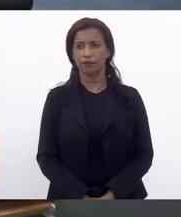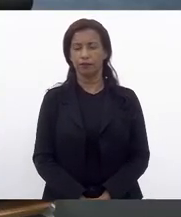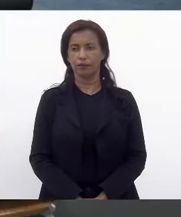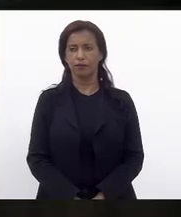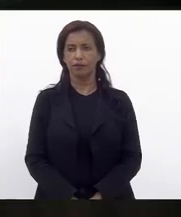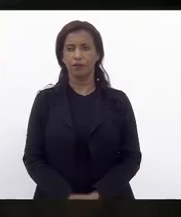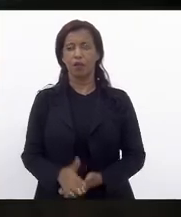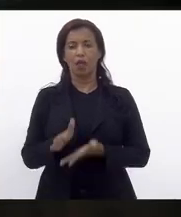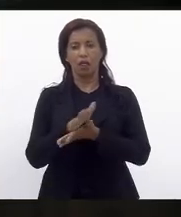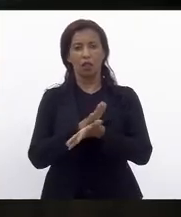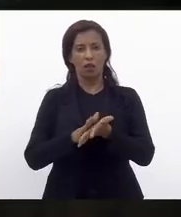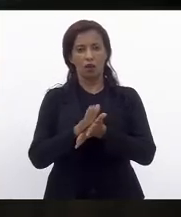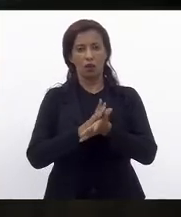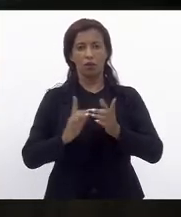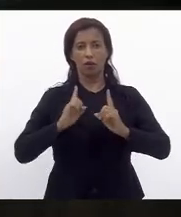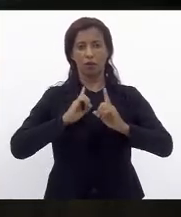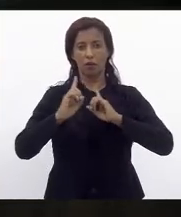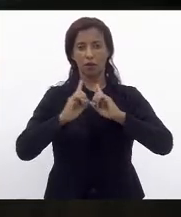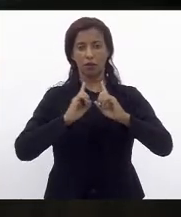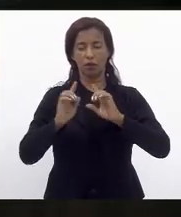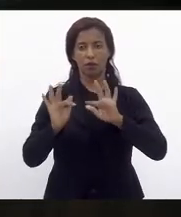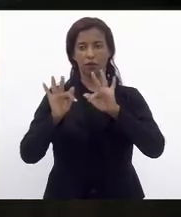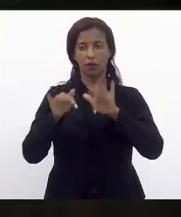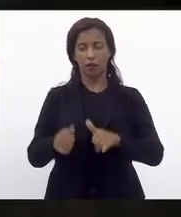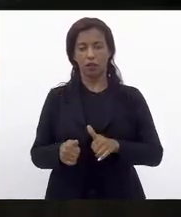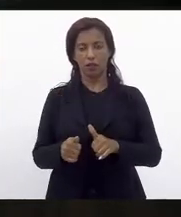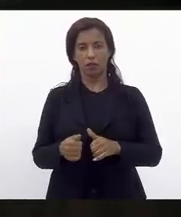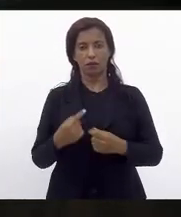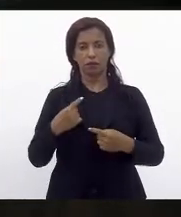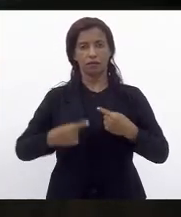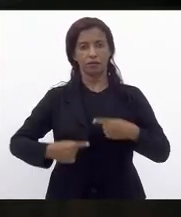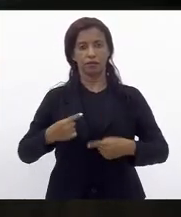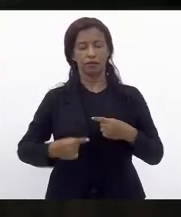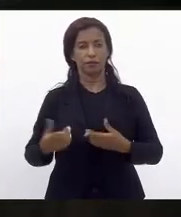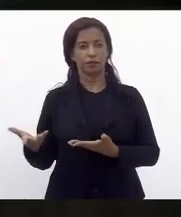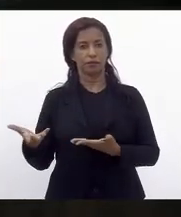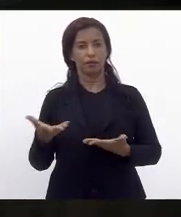Não havendo mais quem queira discutir, encerrada a discussão.